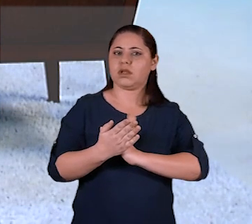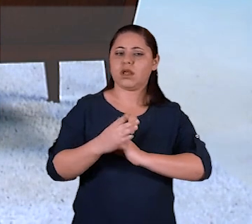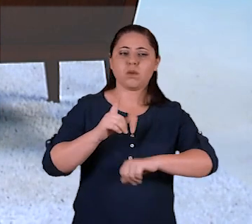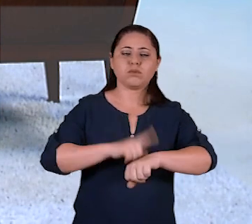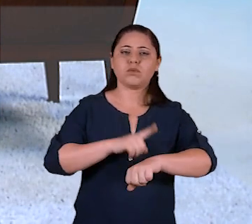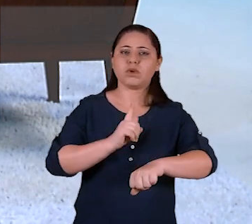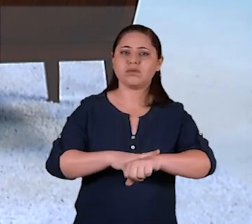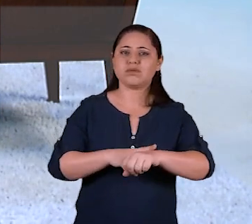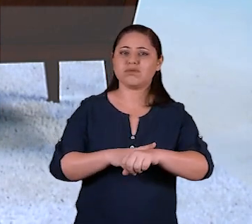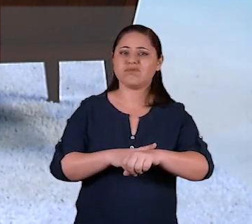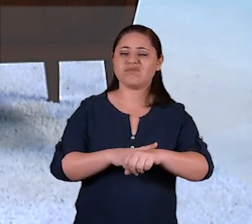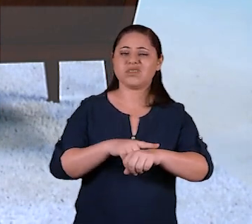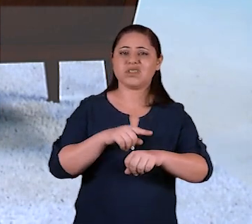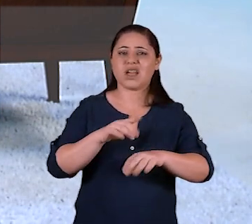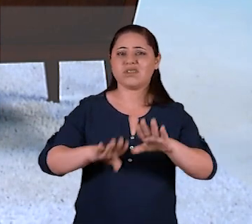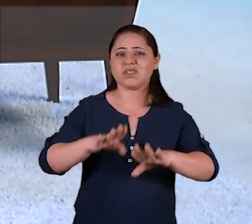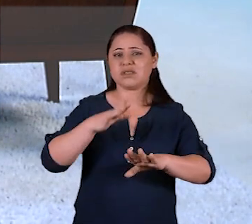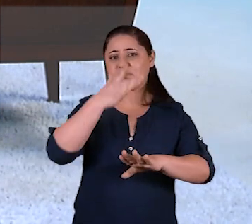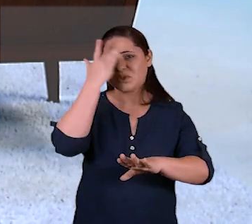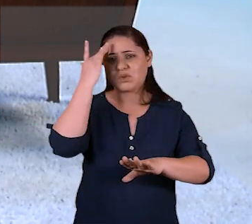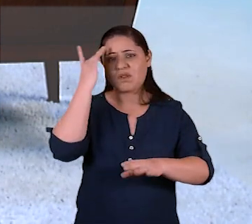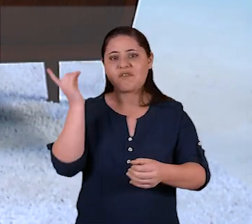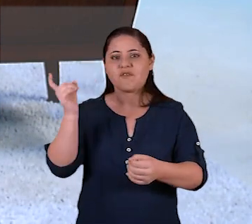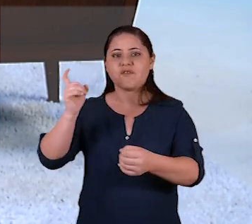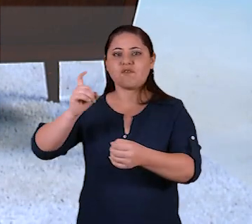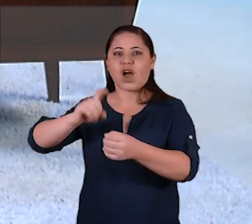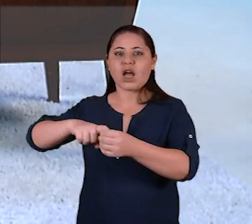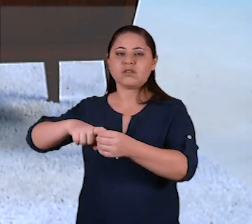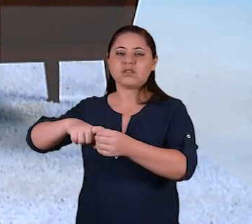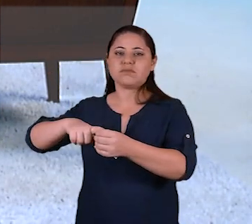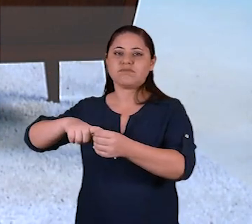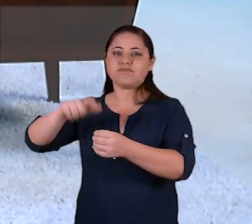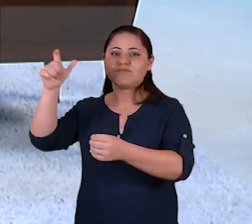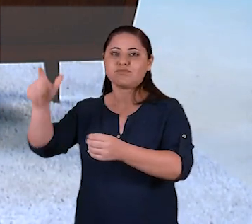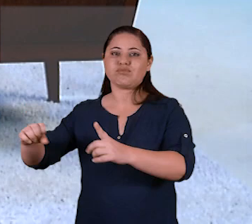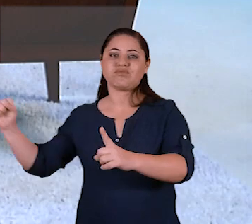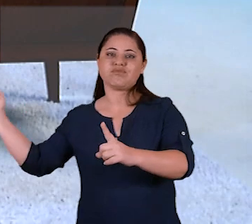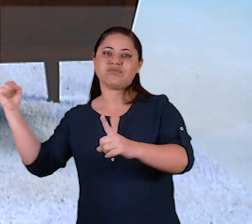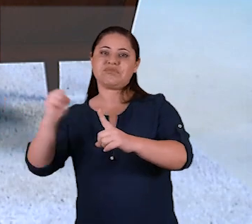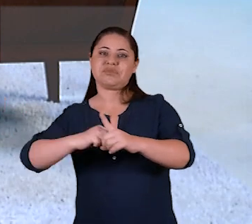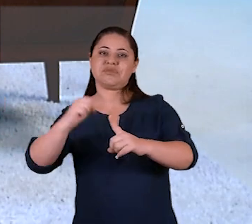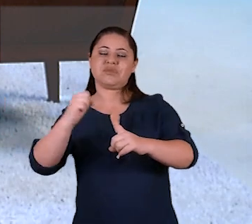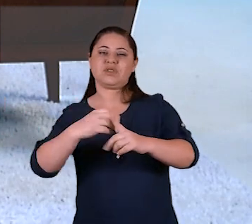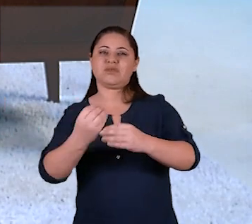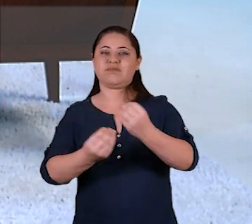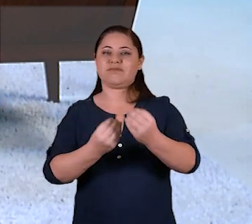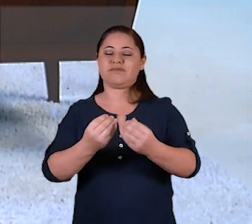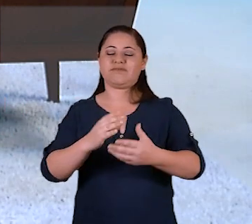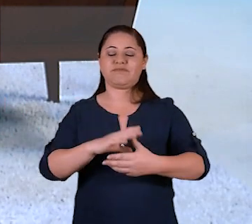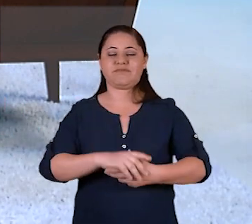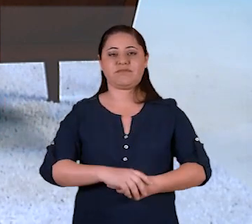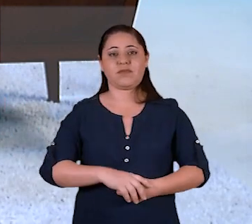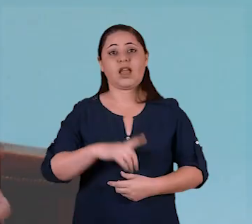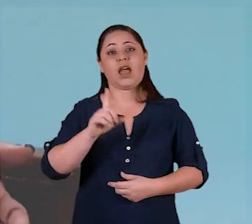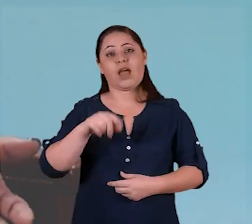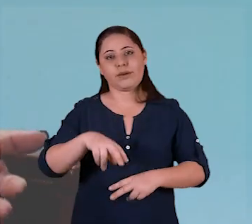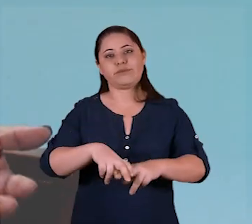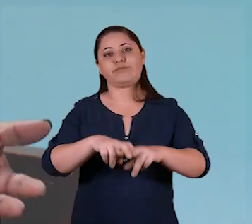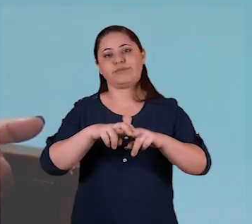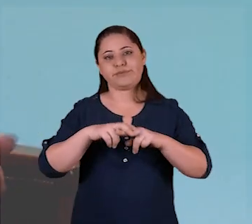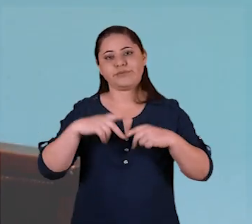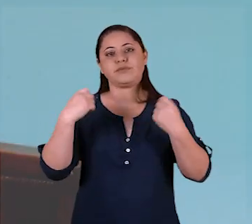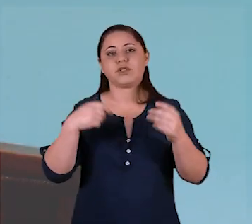elas resolvem voltar, por exemplo, com esse agressor, com essa pessoa? Então, por isso que